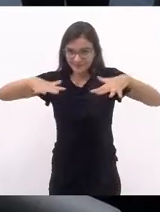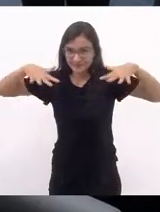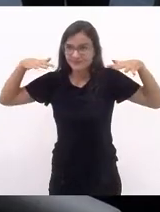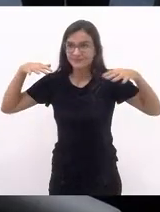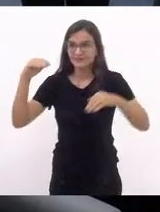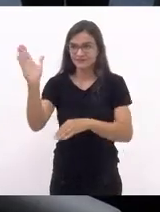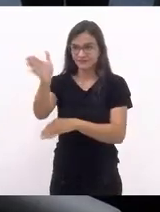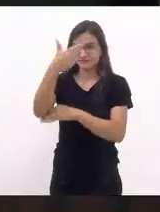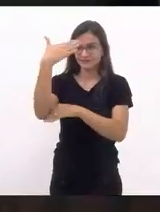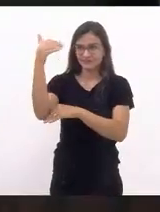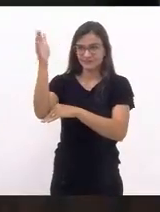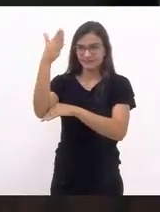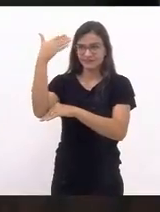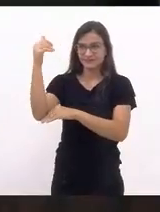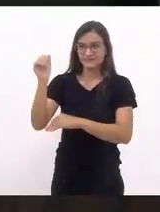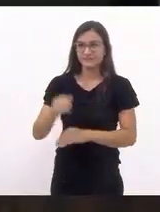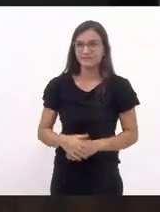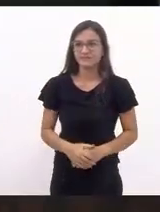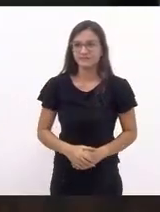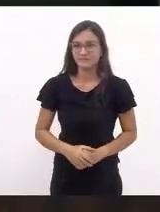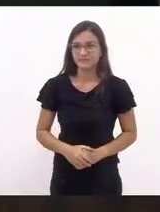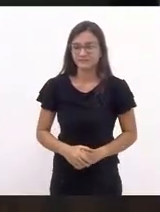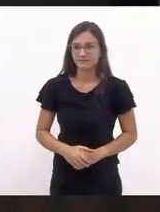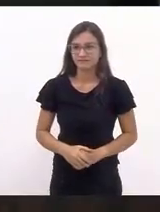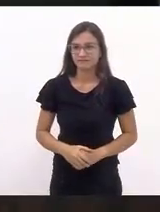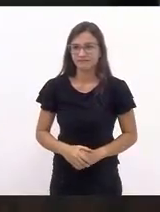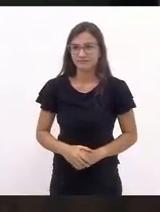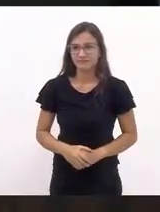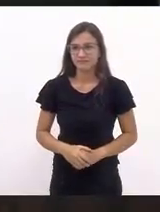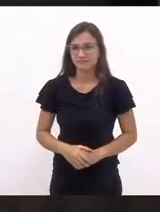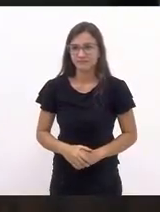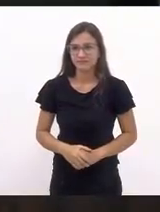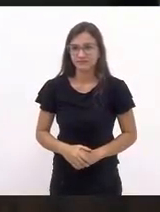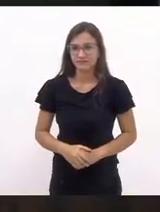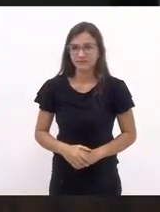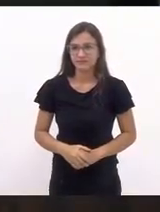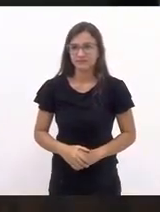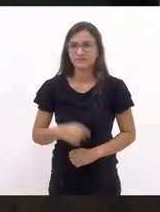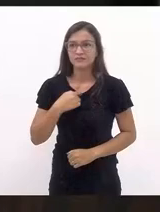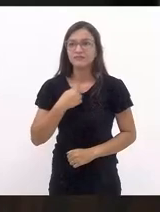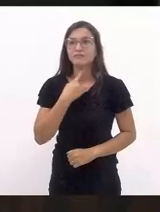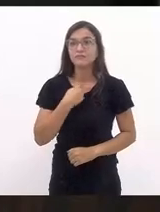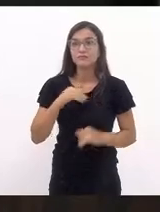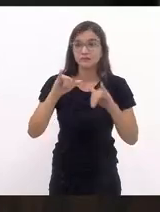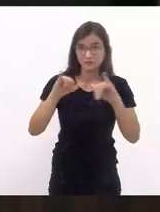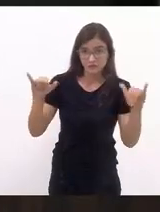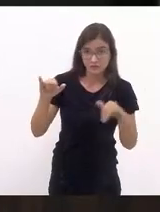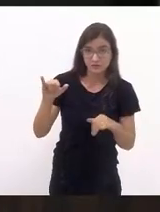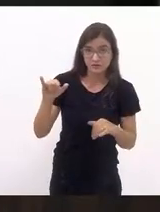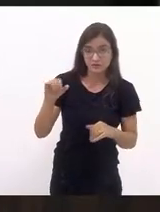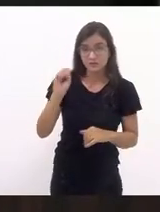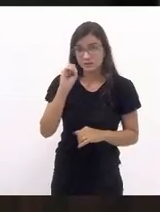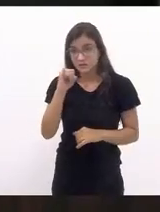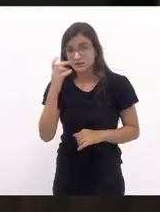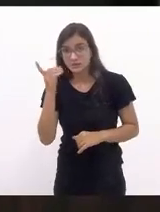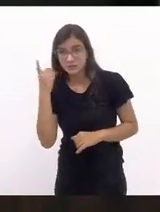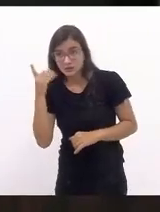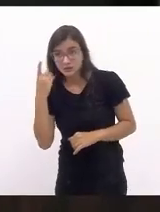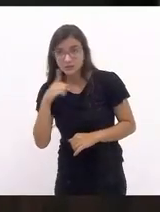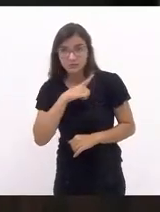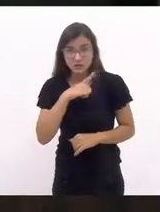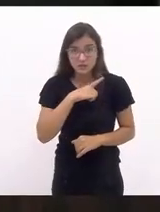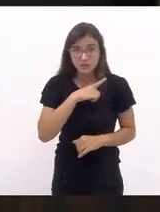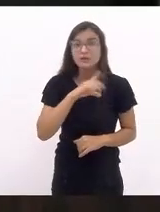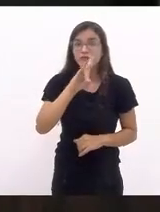bandeira para o arriamento da Bandeira mas eu queria já anunciar se tiver deputados gabinete